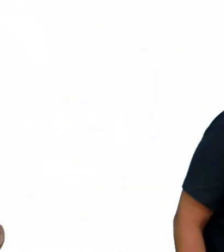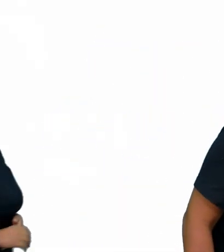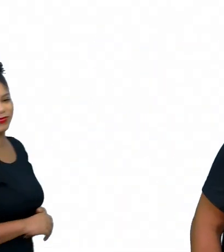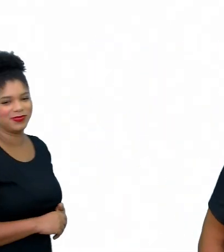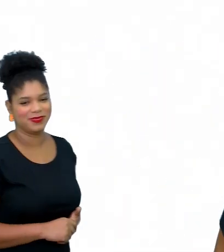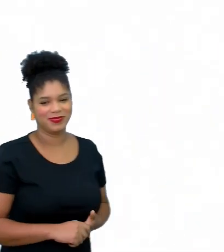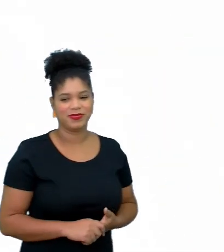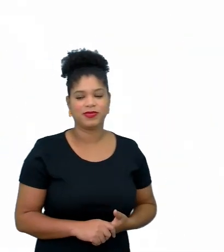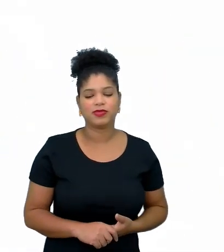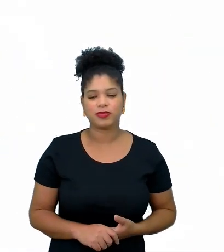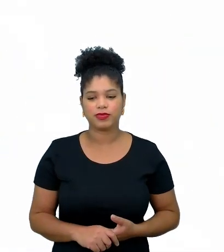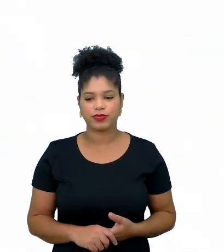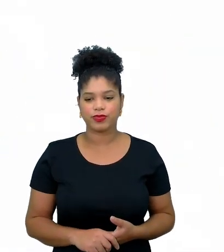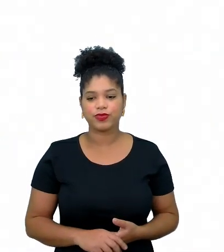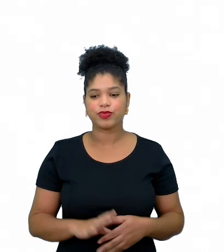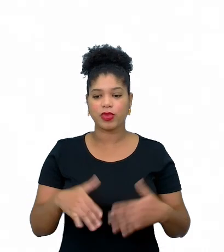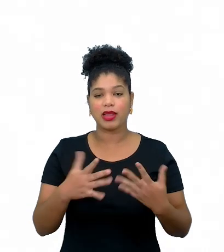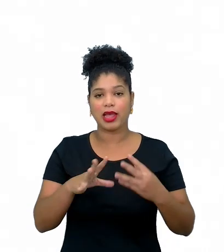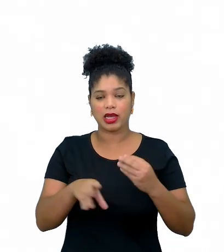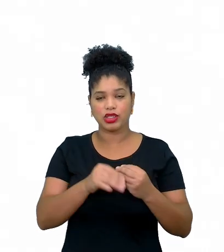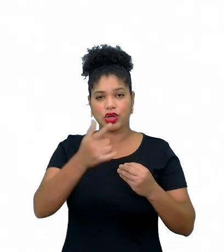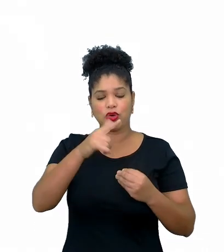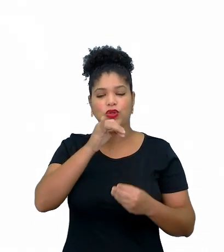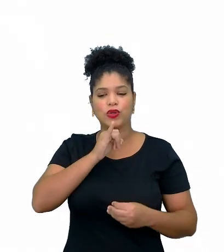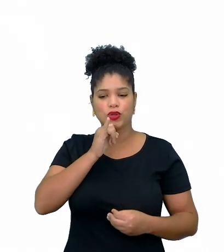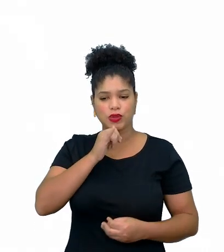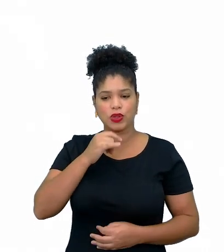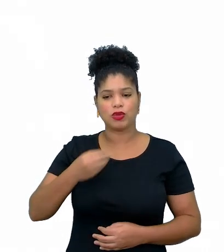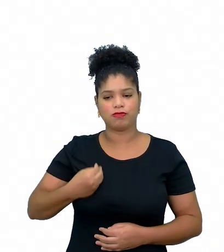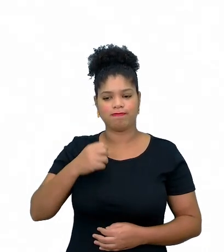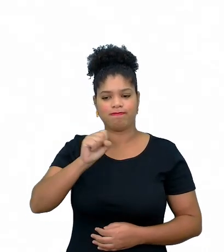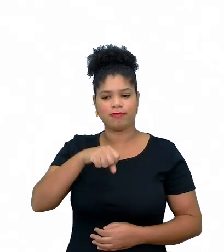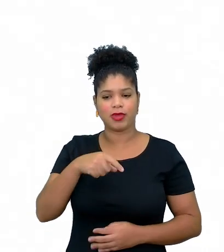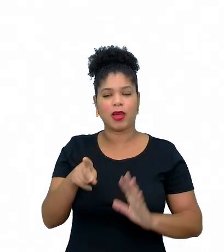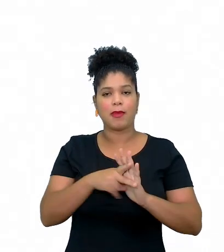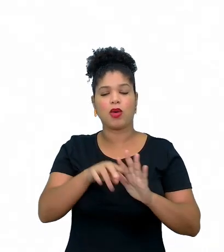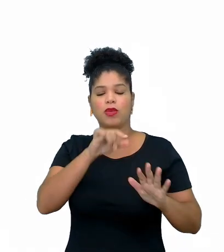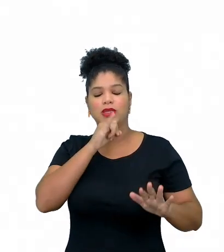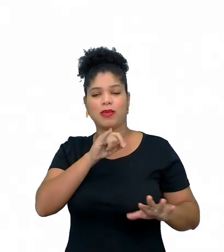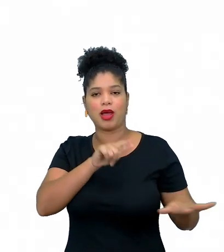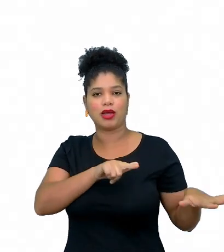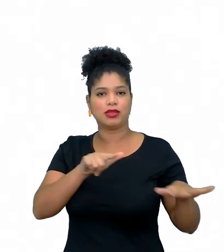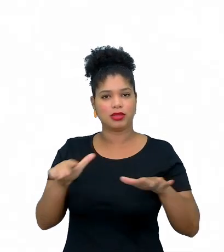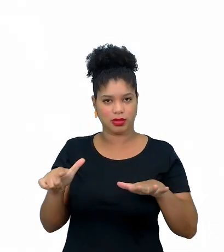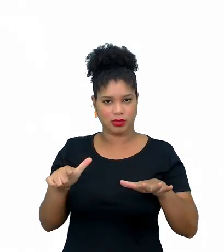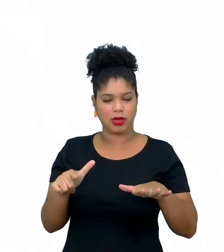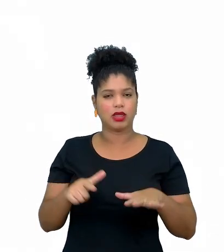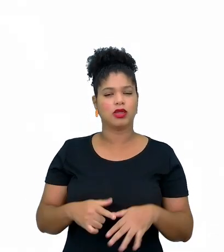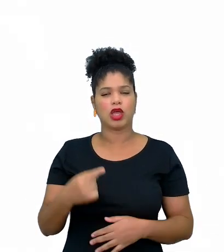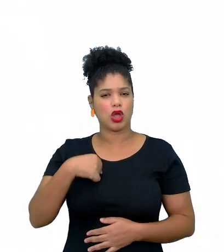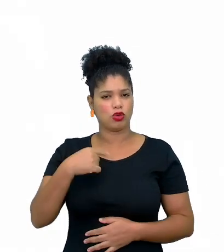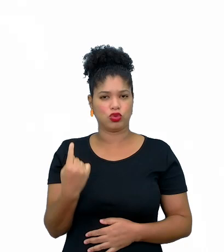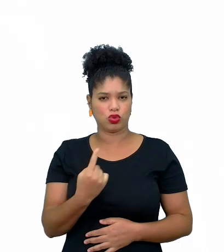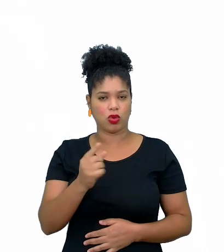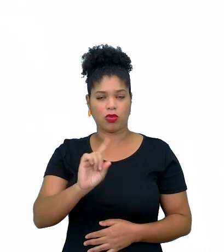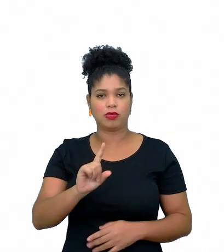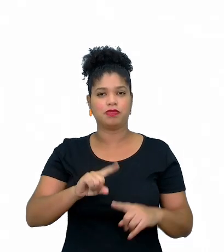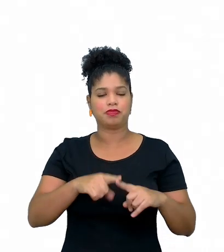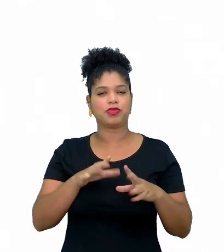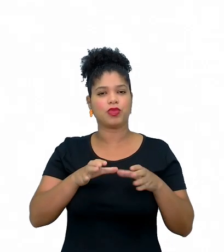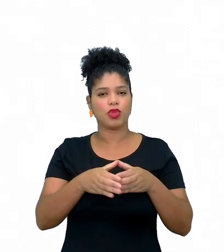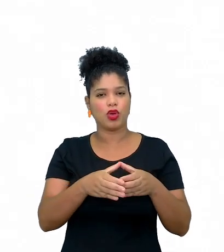então, só acrescentando um pouquinho mais um exemplo próprio, né? Ainda nessa semana, não só eu, mas o meu círculo